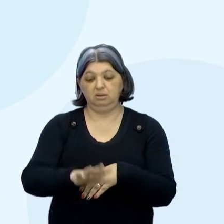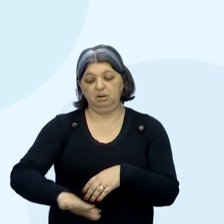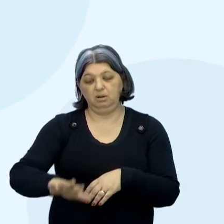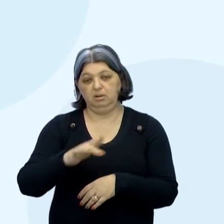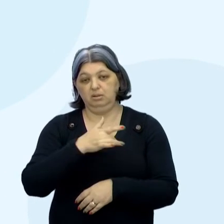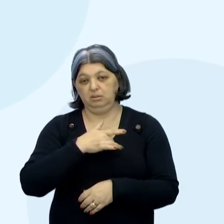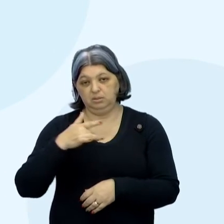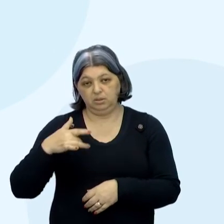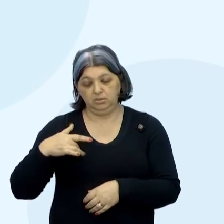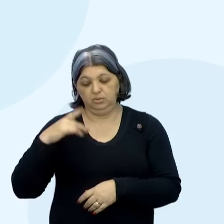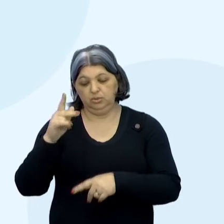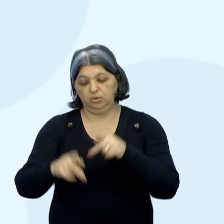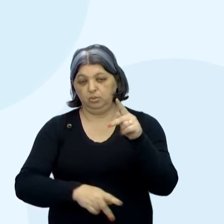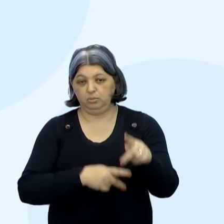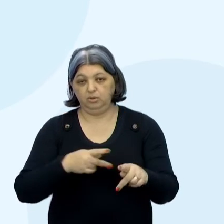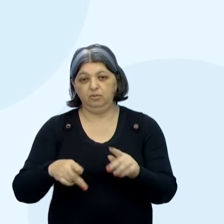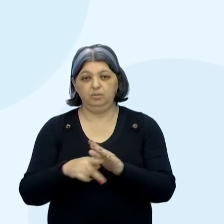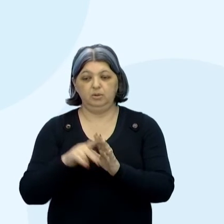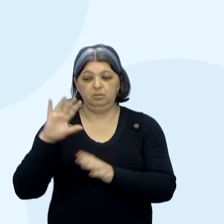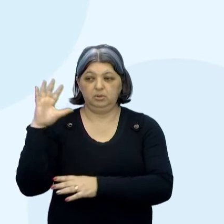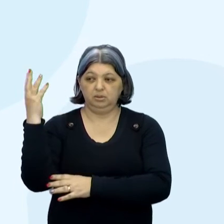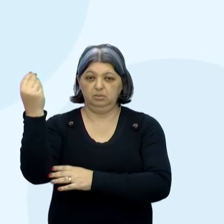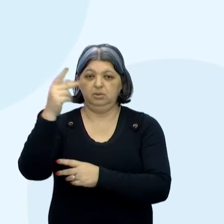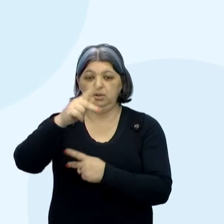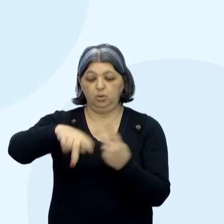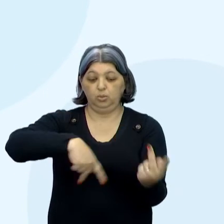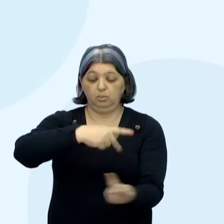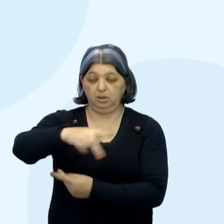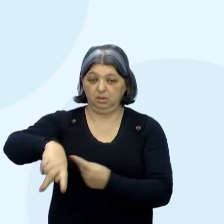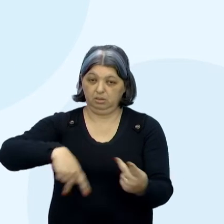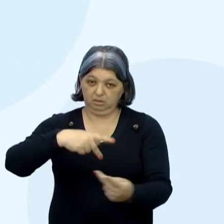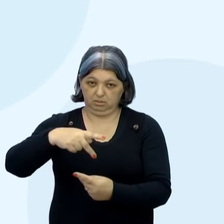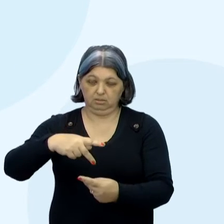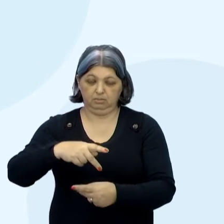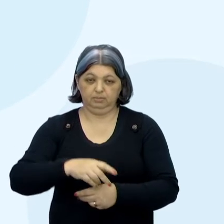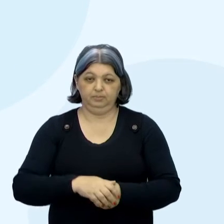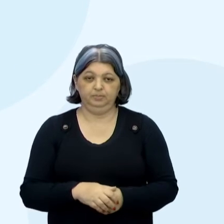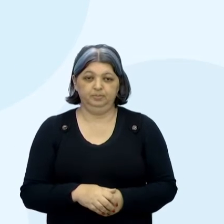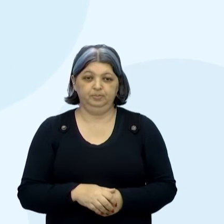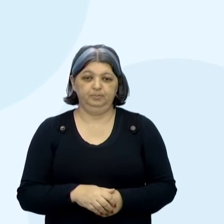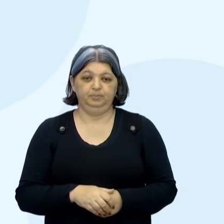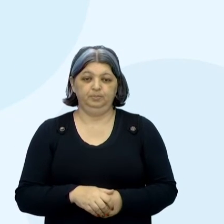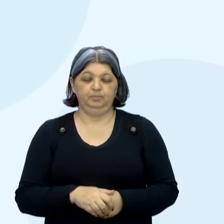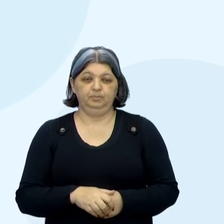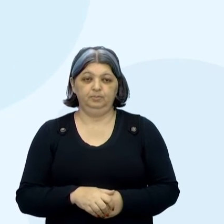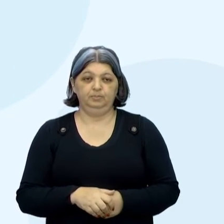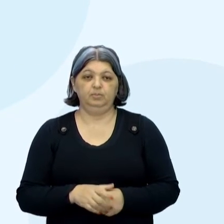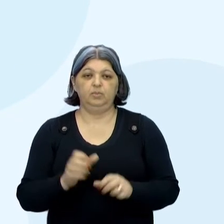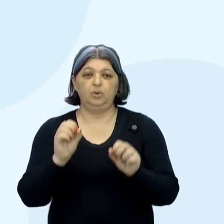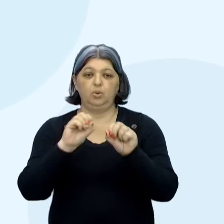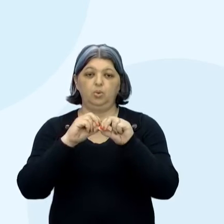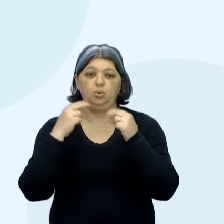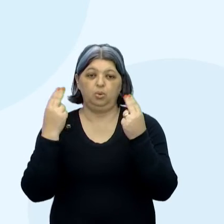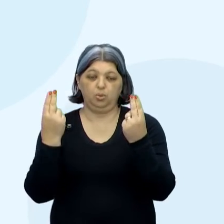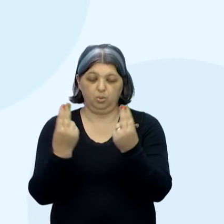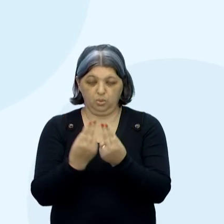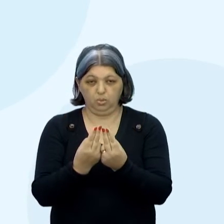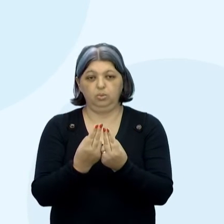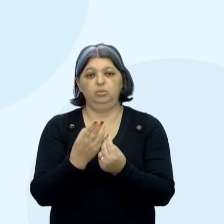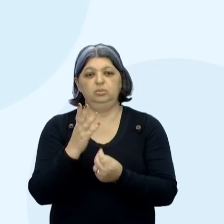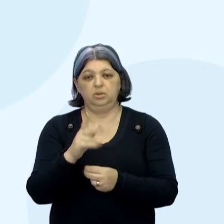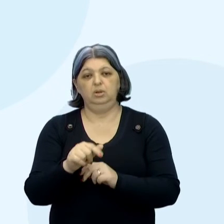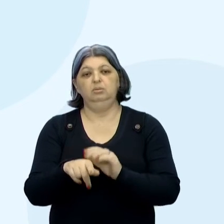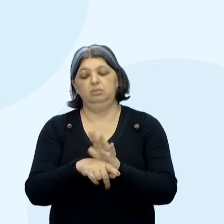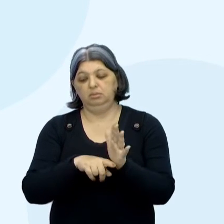pública, né, o clima no planeta de forma geral. Tá? Então, a ONU aí consultou todos os